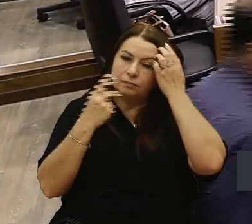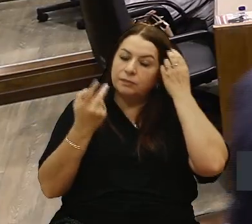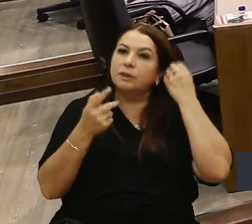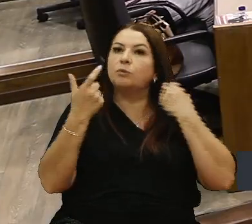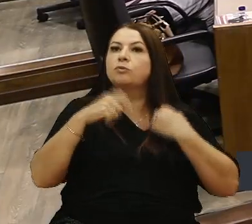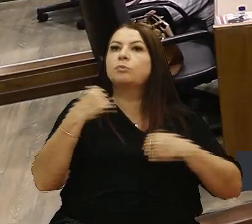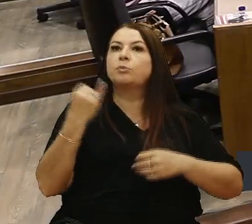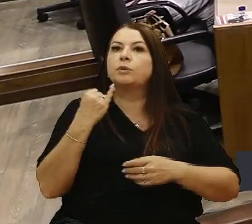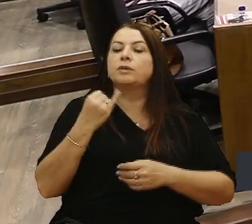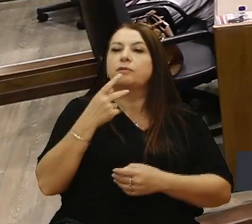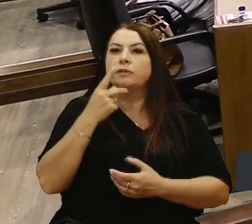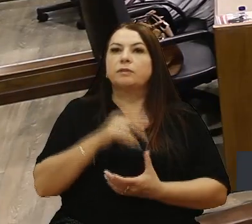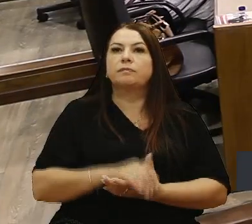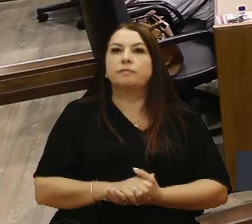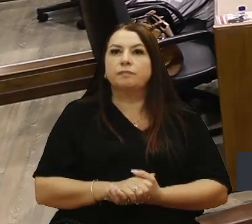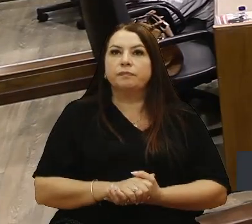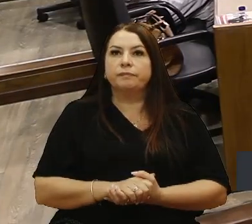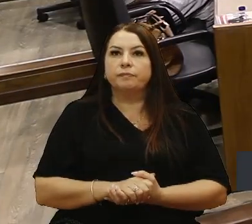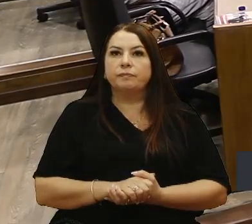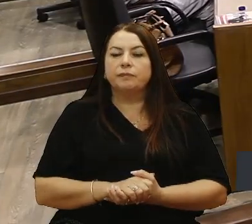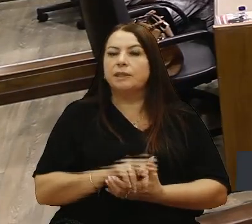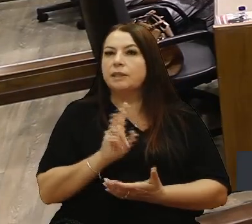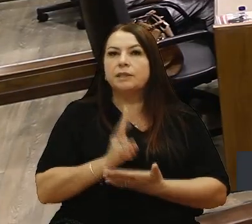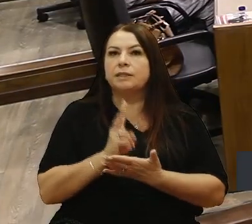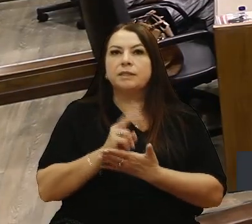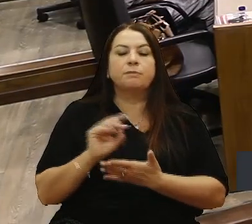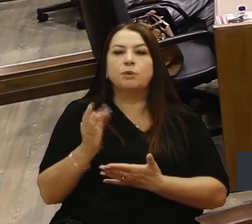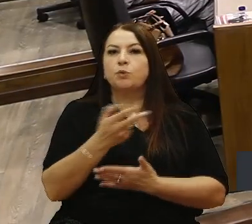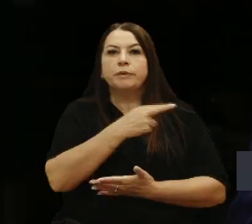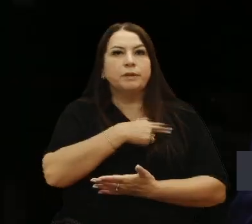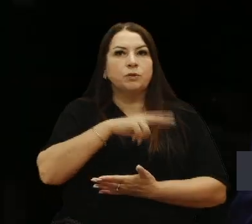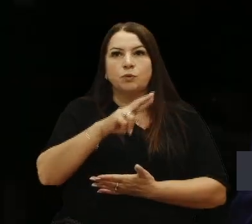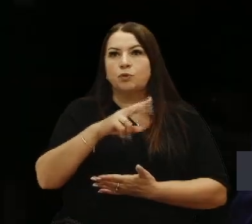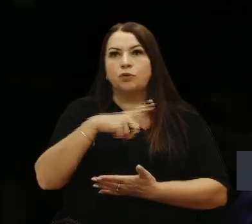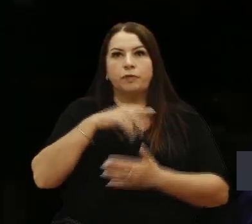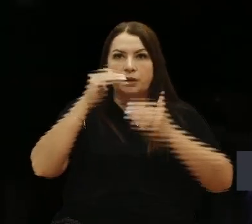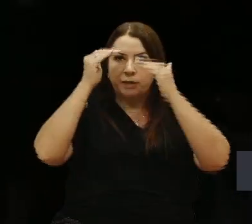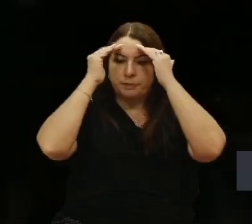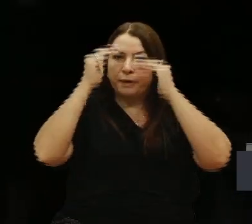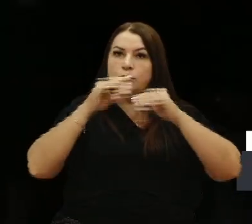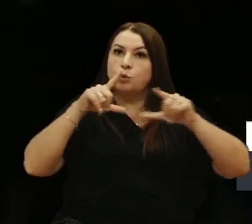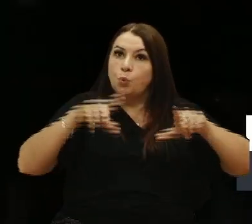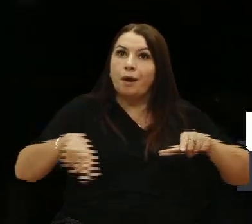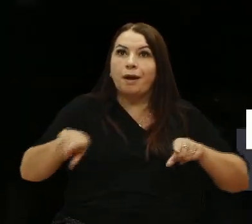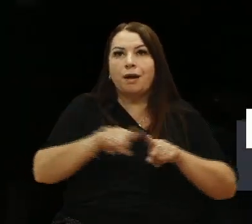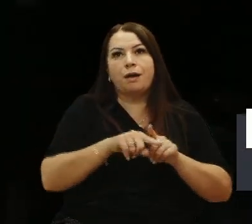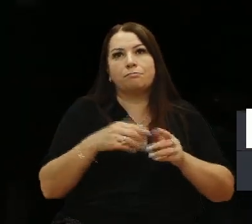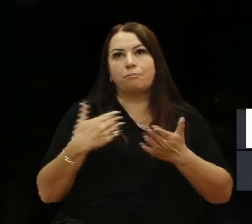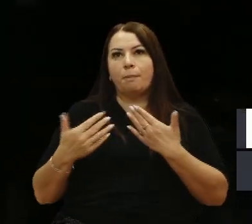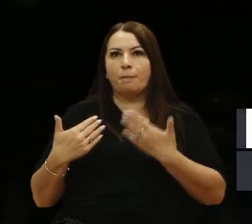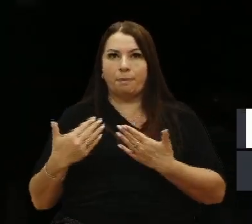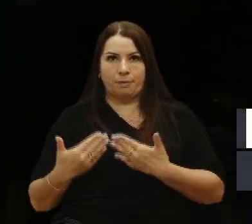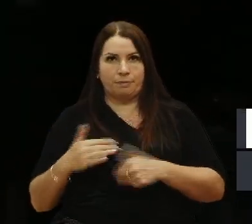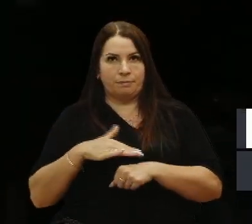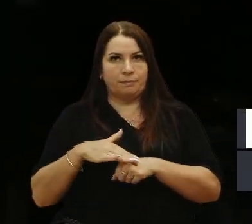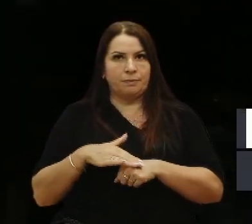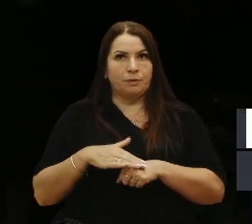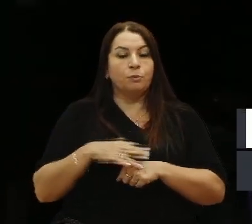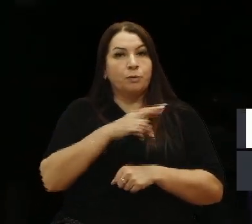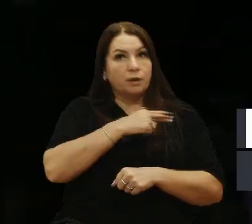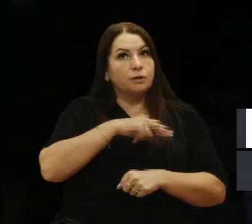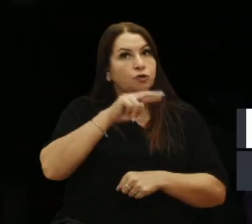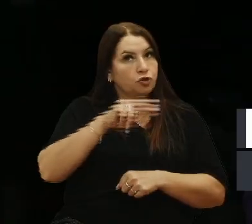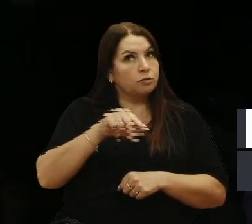acho que é importante reforçar que nem sempre todas as religiões tiveram respeito e espaço de diálogo, né? Como a